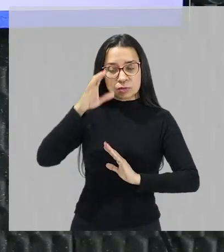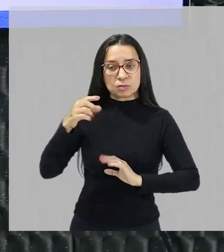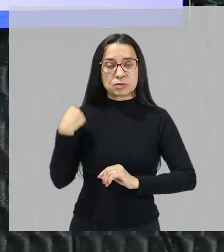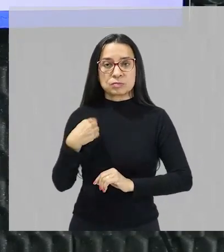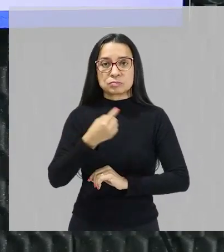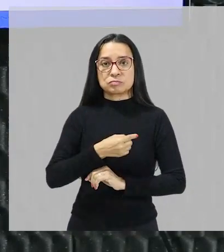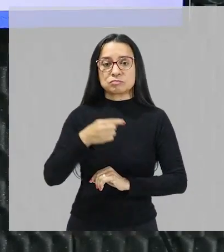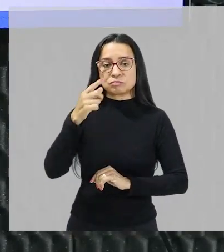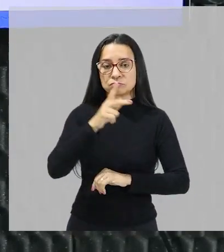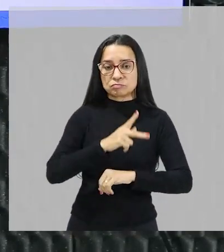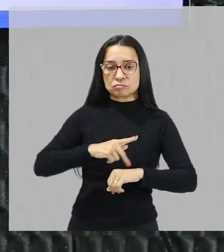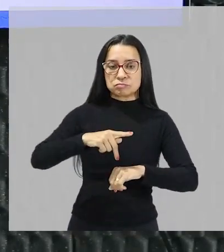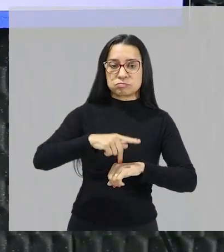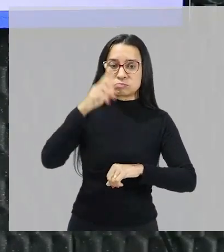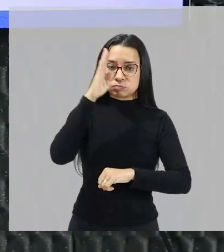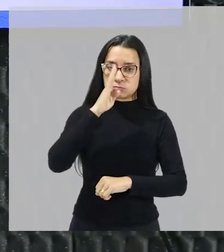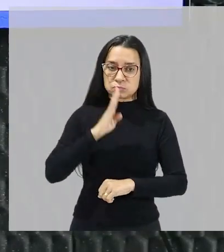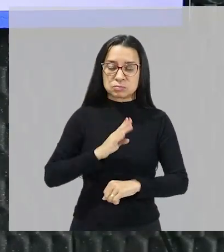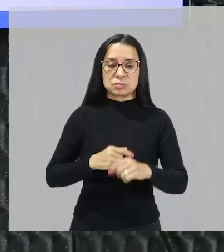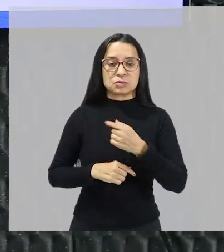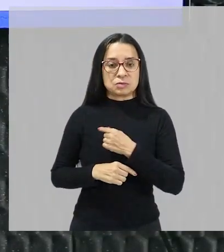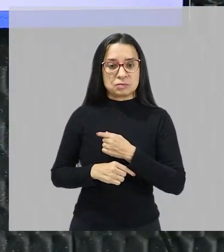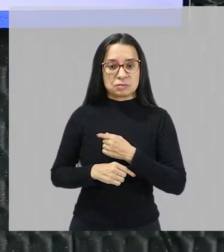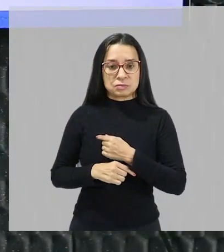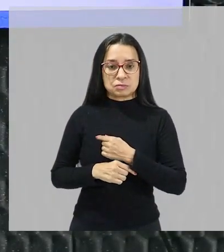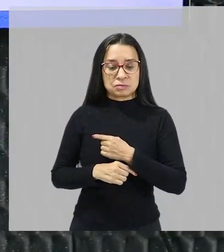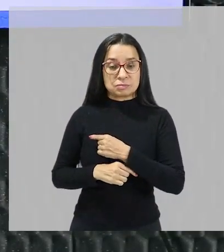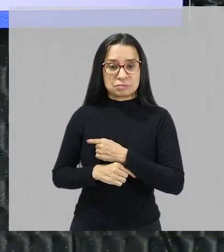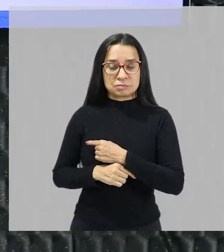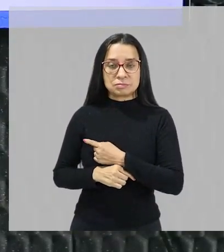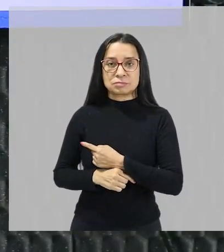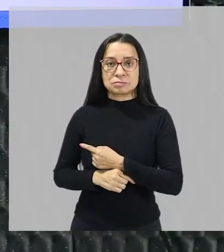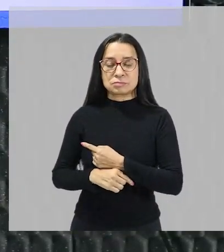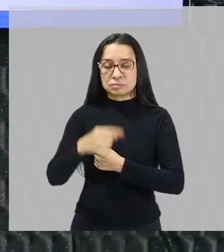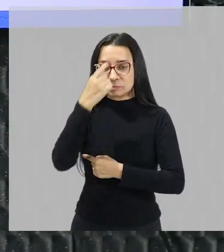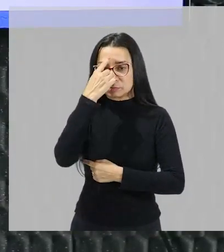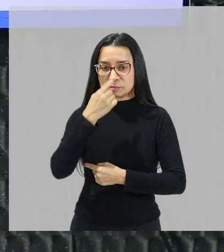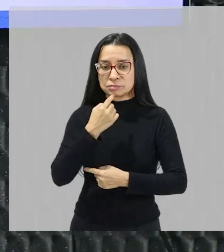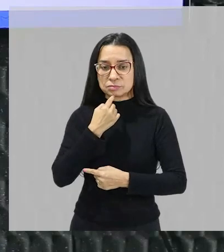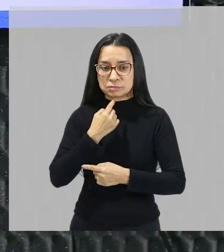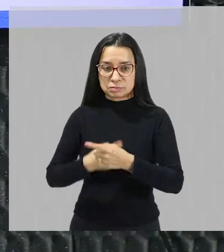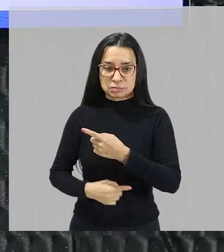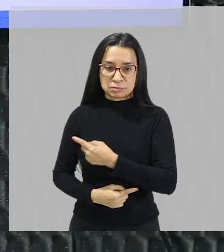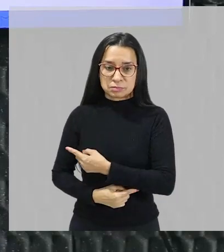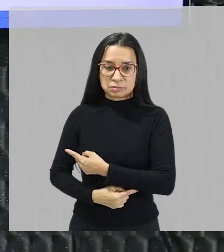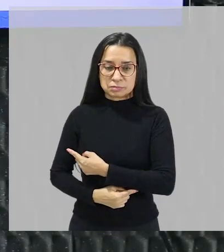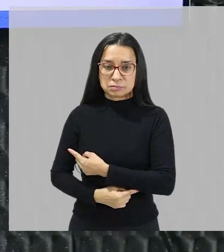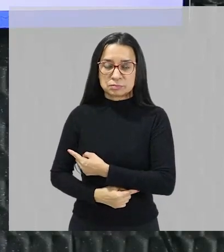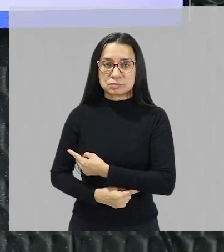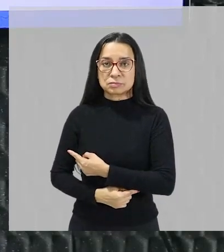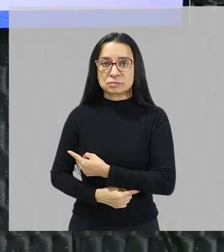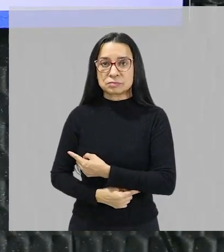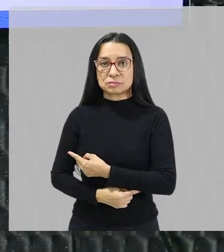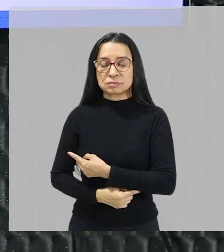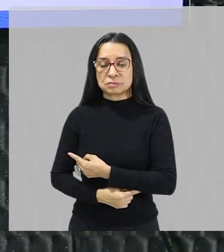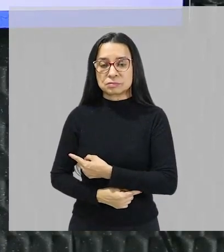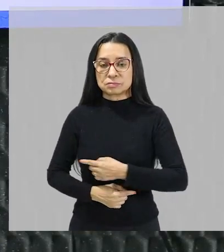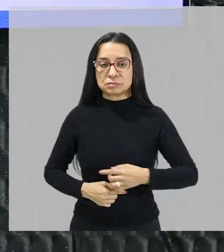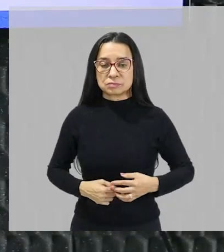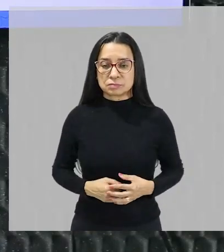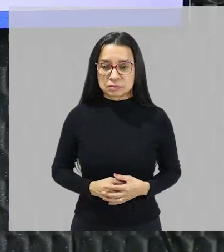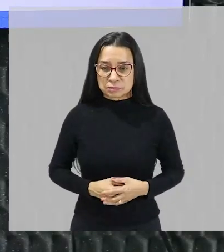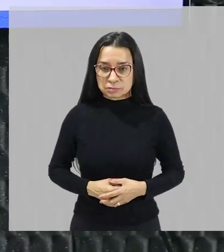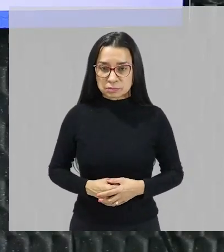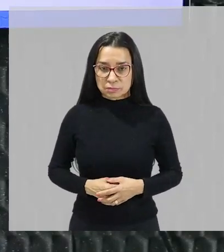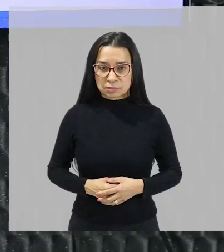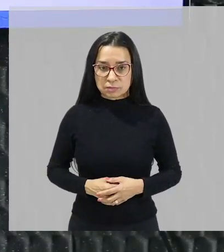pergunta. Aqui tem uma foto antes, né, do tambor de crioula, do portal Capoeira, de onde foi tirado a